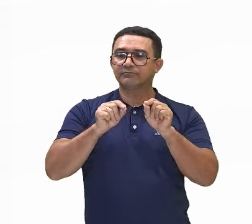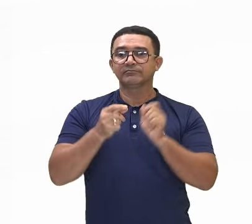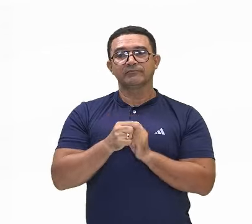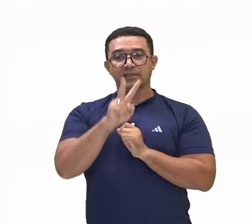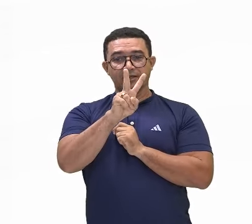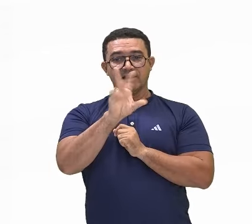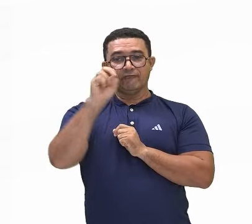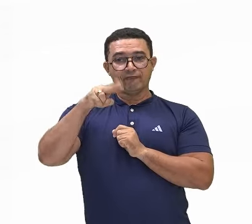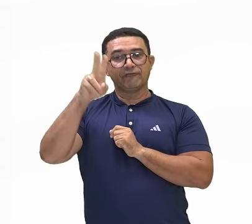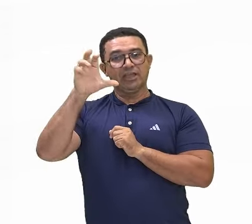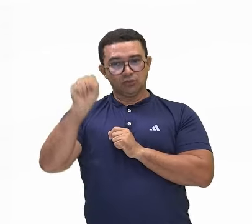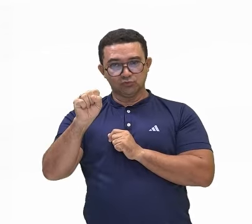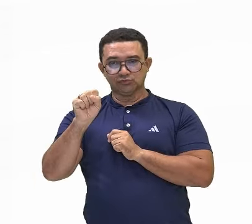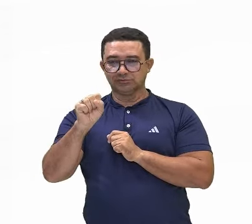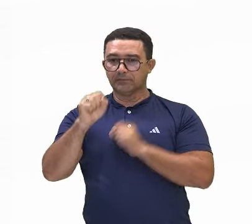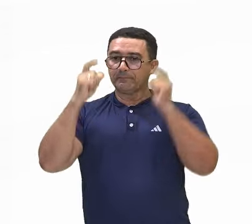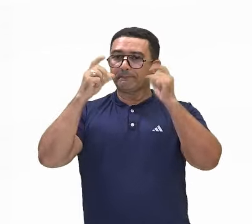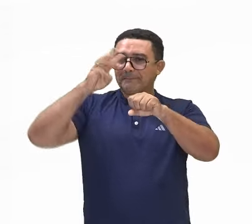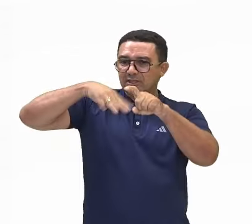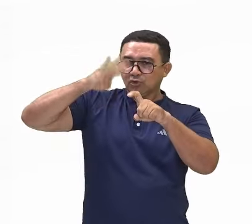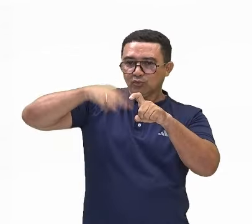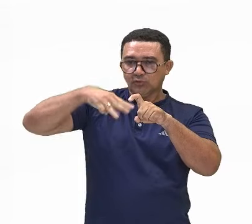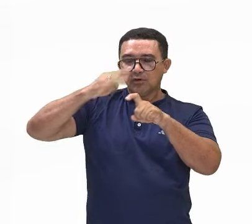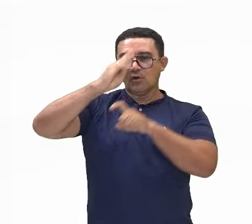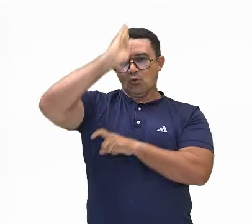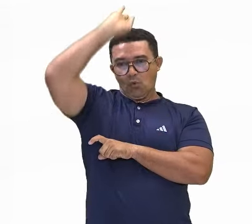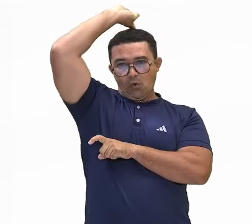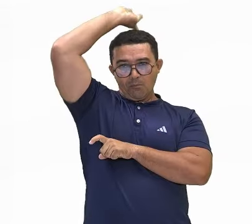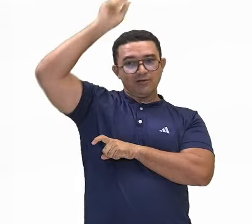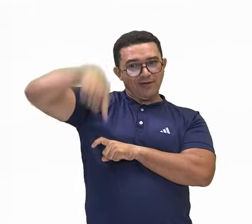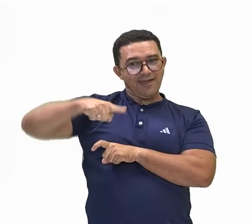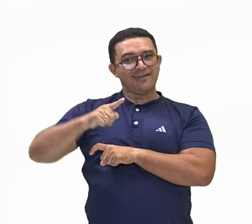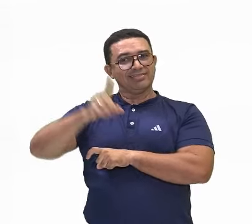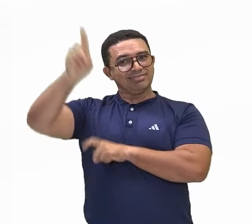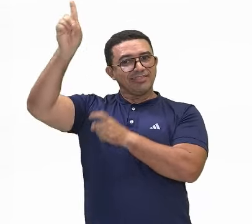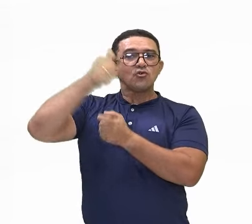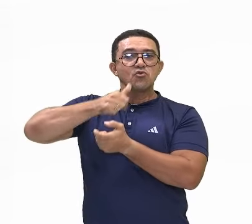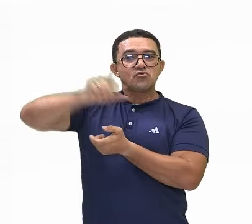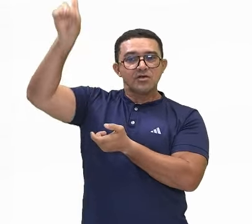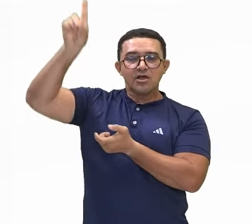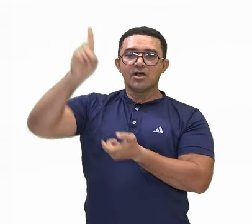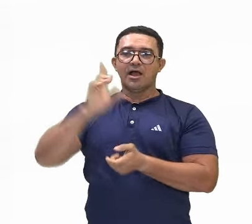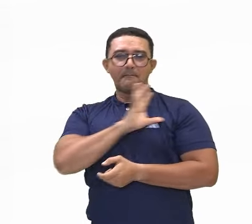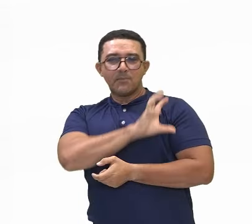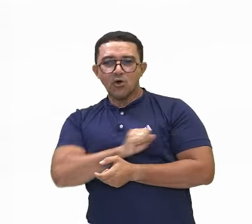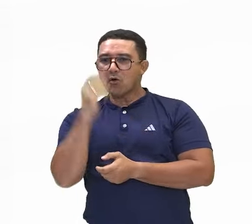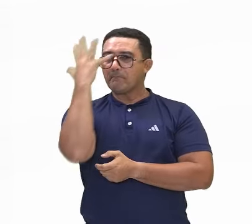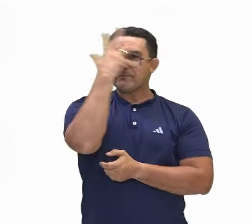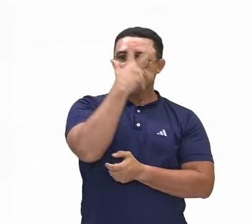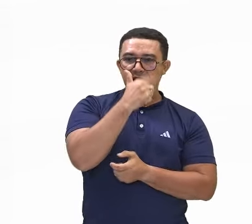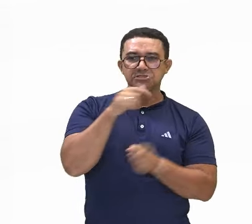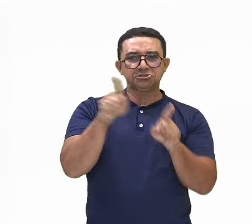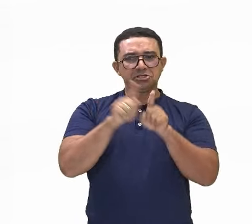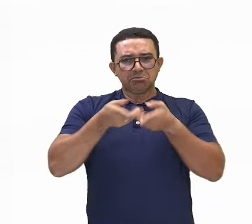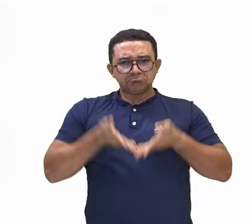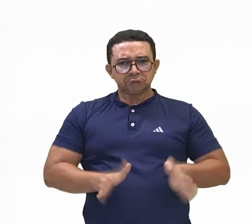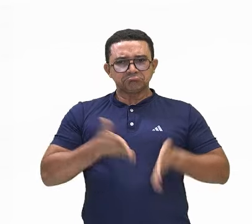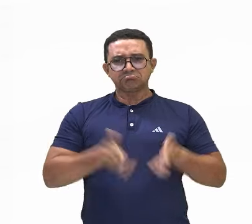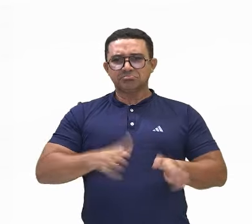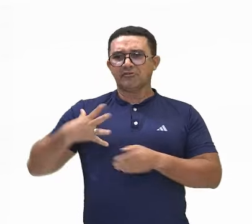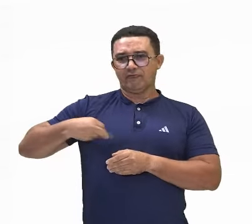da mitologia romana, que representa a deusa do amor, da beleza e da fertilidade.